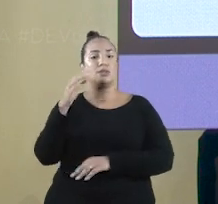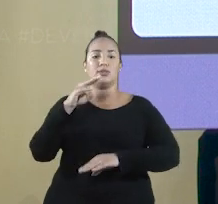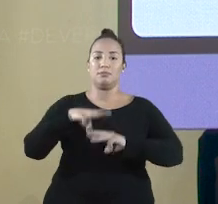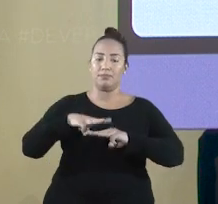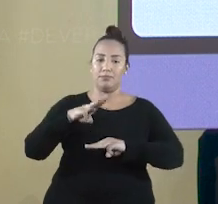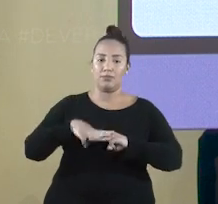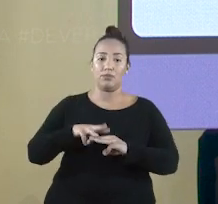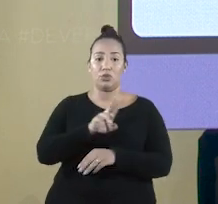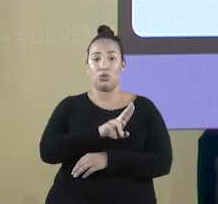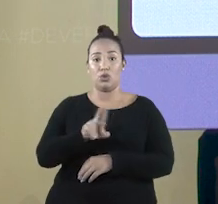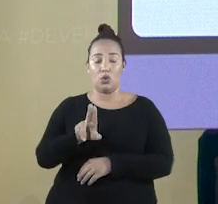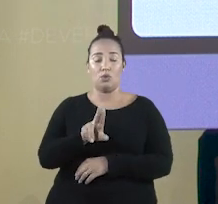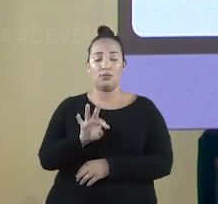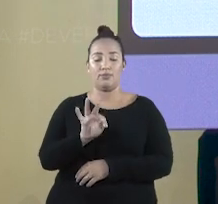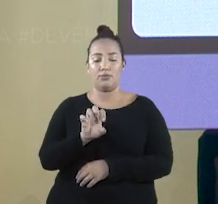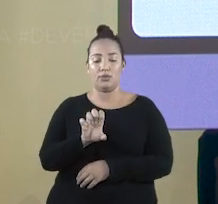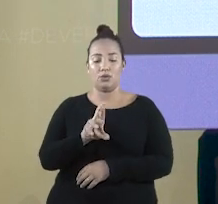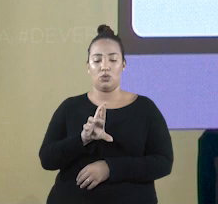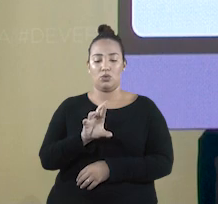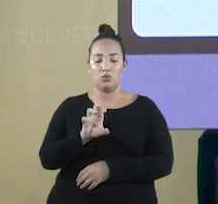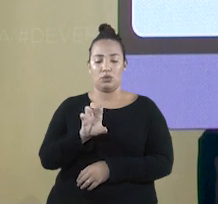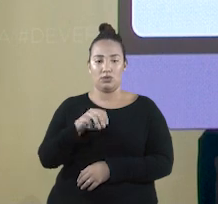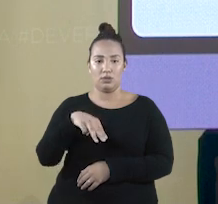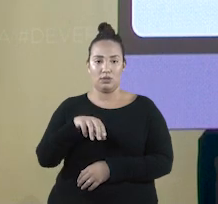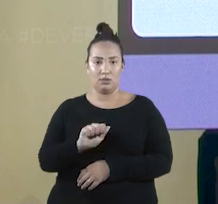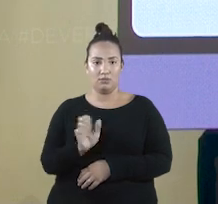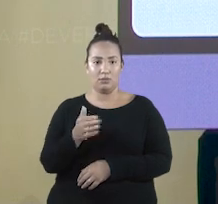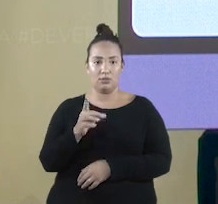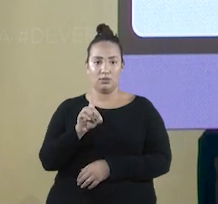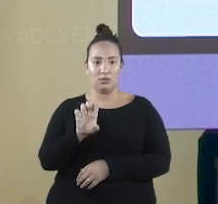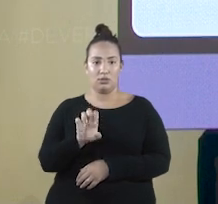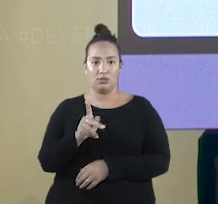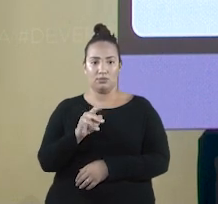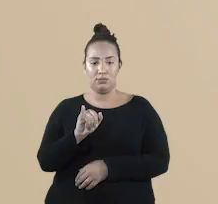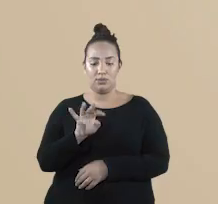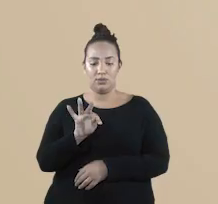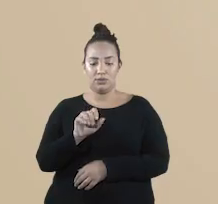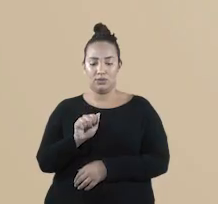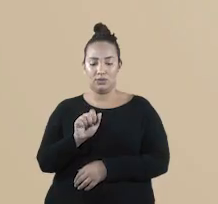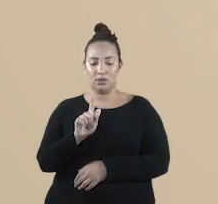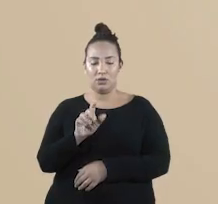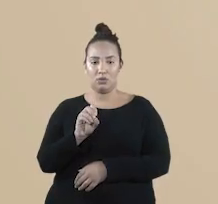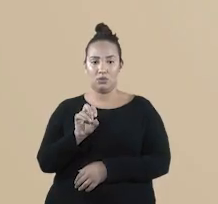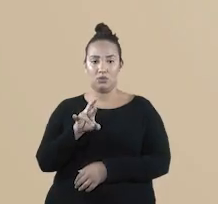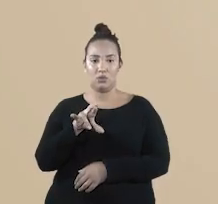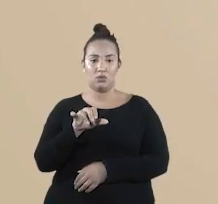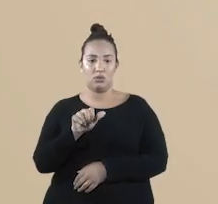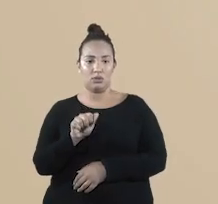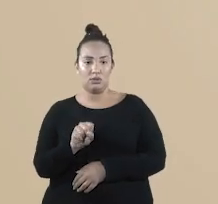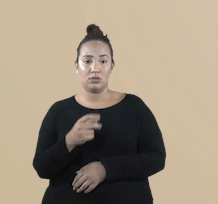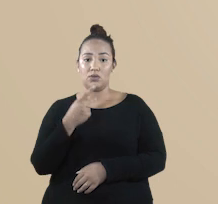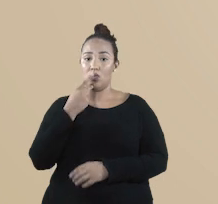na matemática e se chama Teorema de Pitágoras, que diz que o quadrado da medida